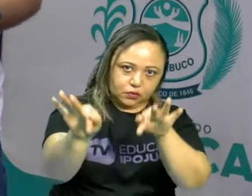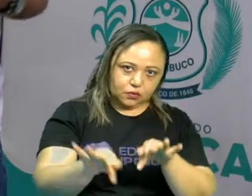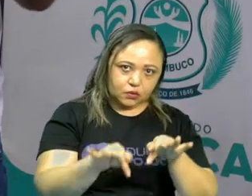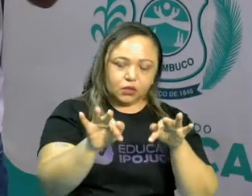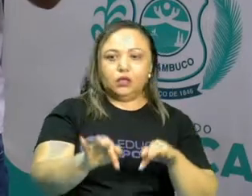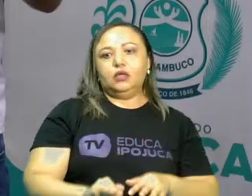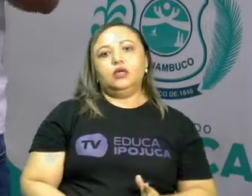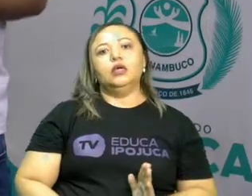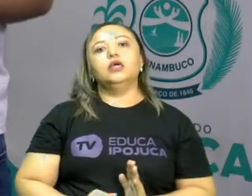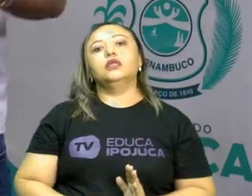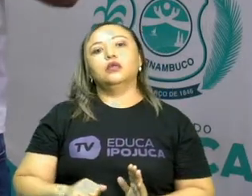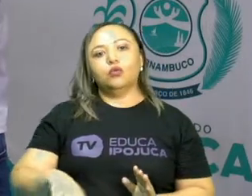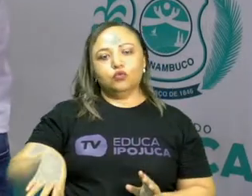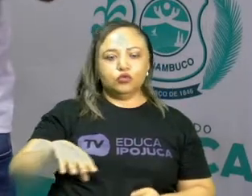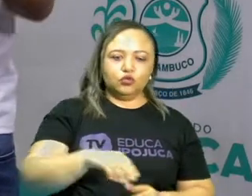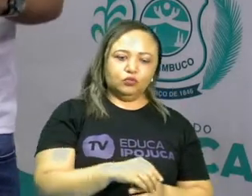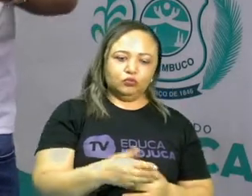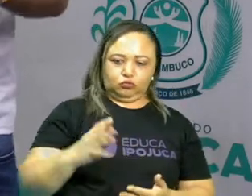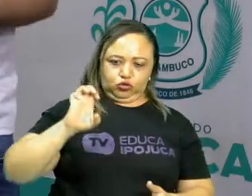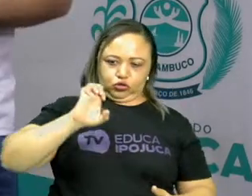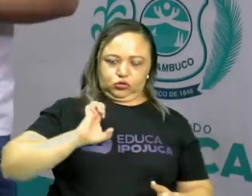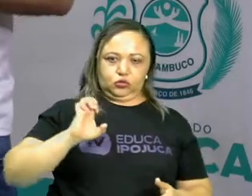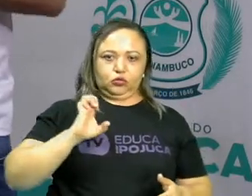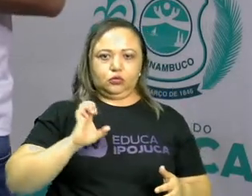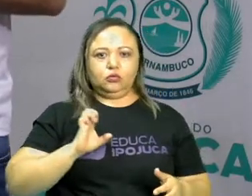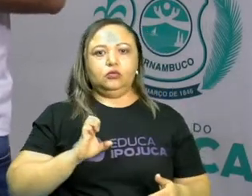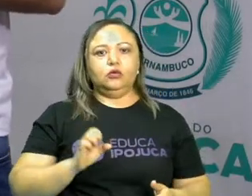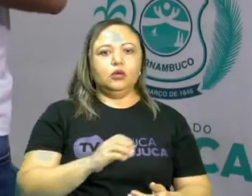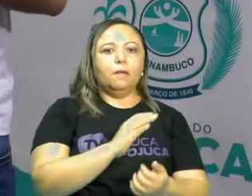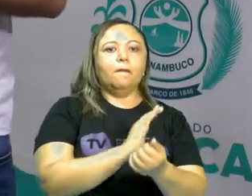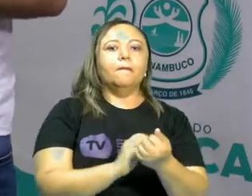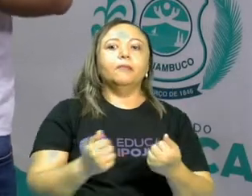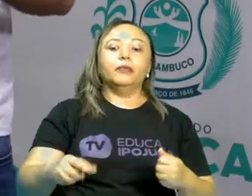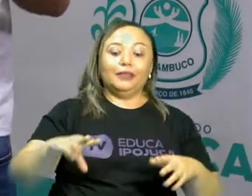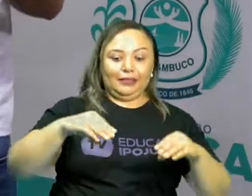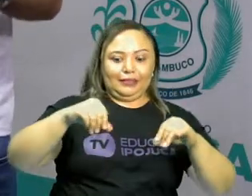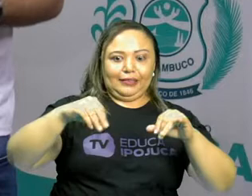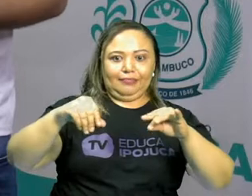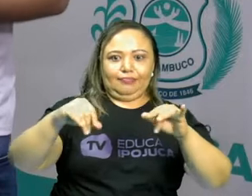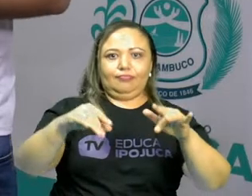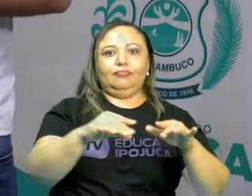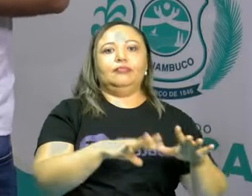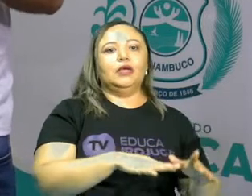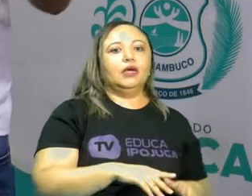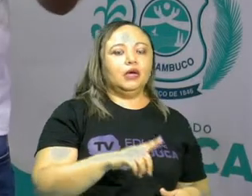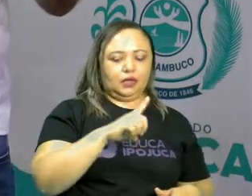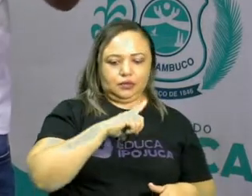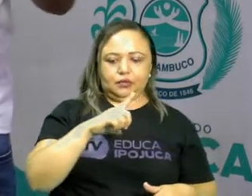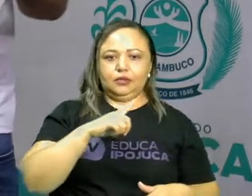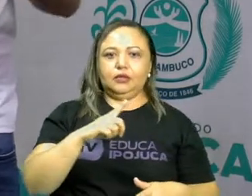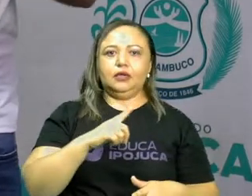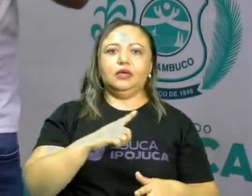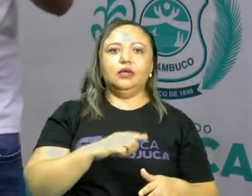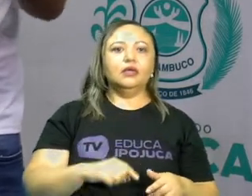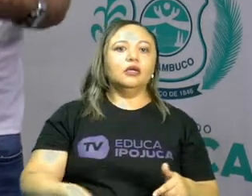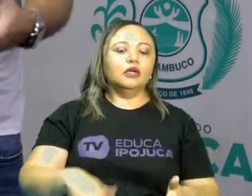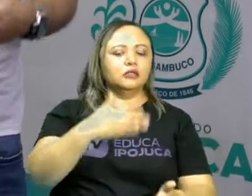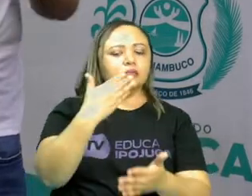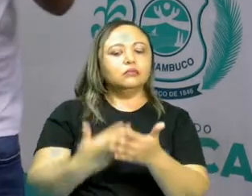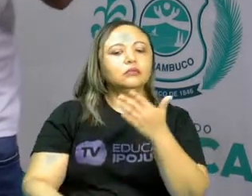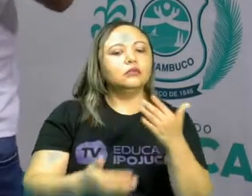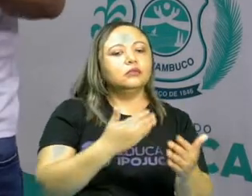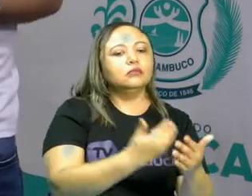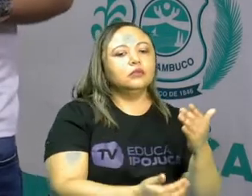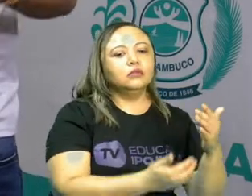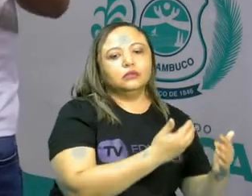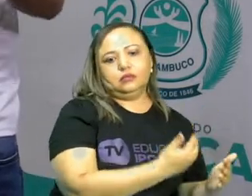nobreza que tinha poder nas terras durante o período feudal velocidade média eles vão entrar em eles vão perder